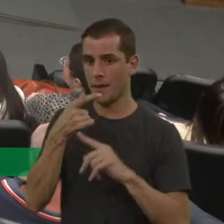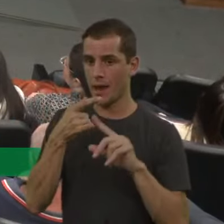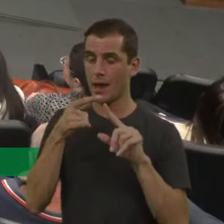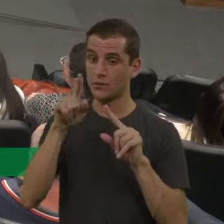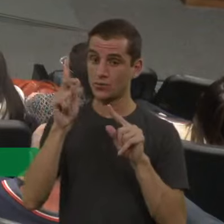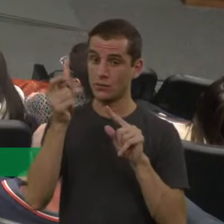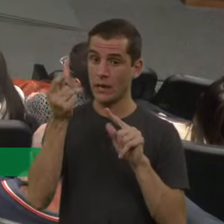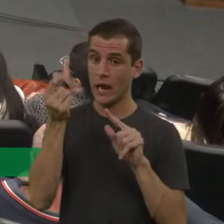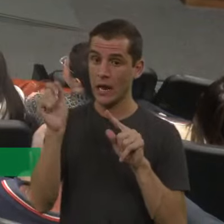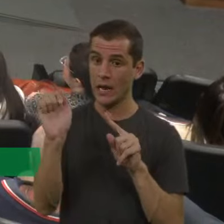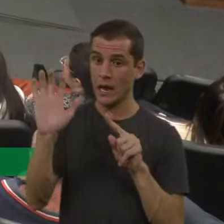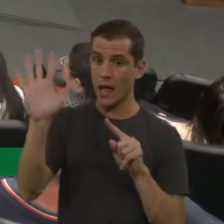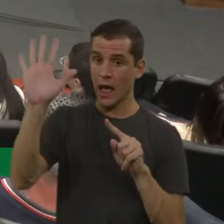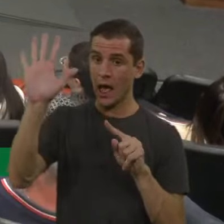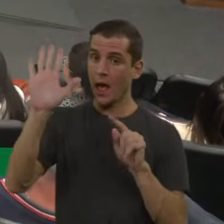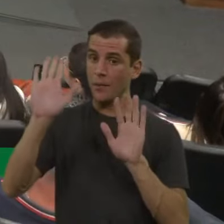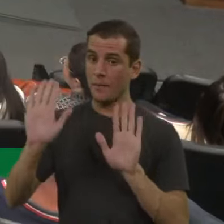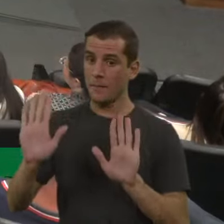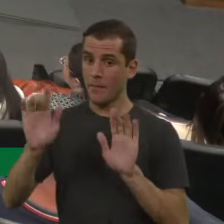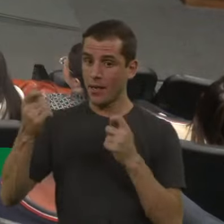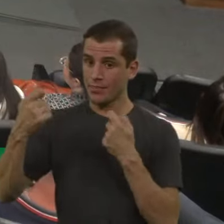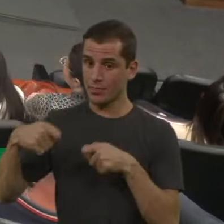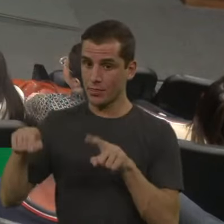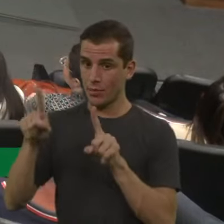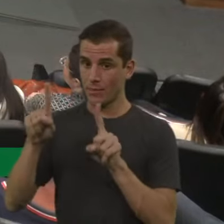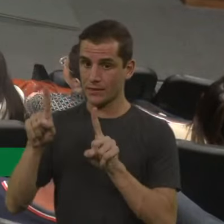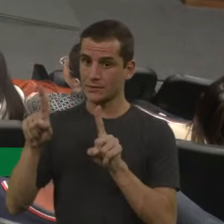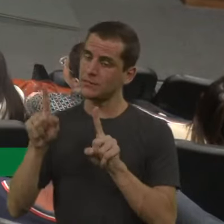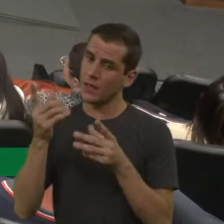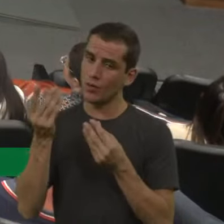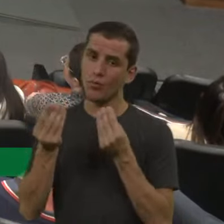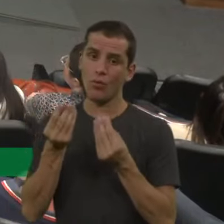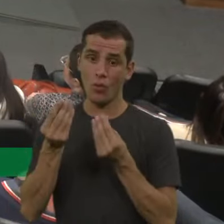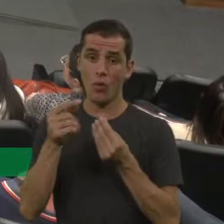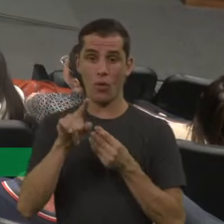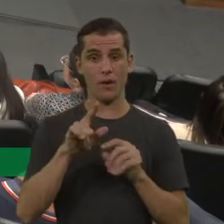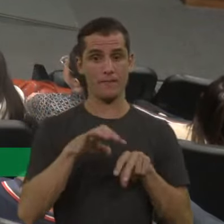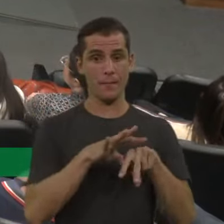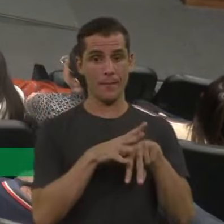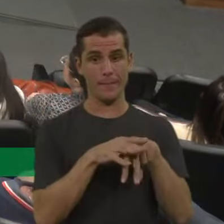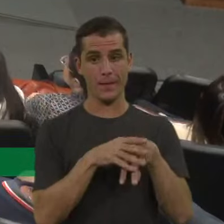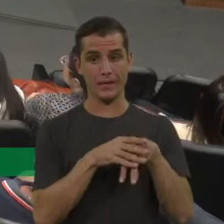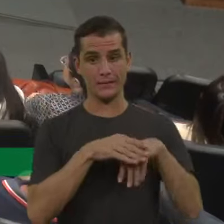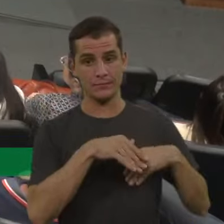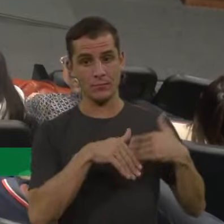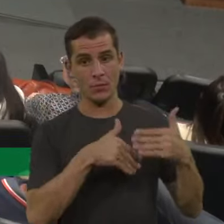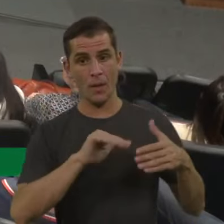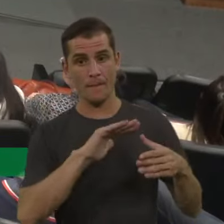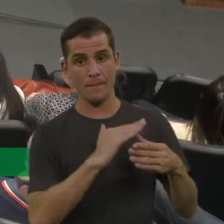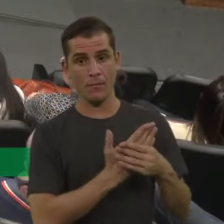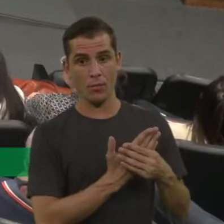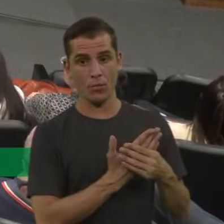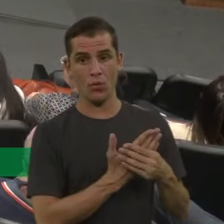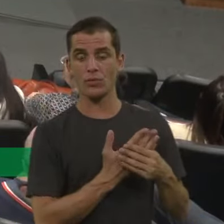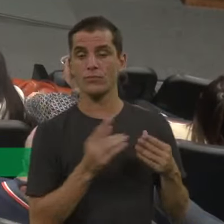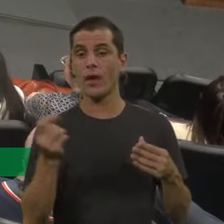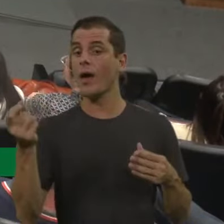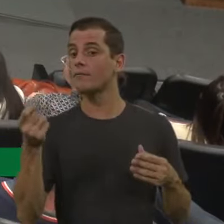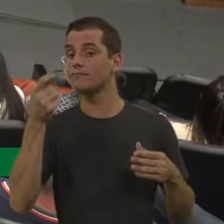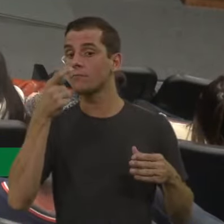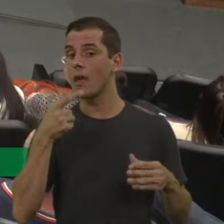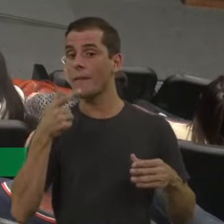né? Então, o paciente que está passando por um processo para adquirir esse medicamento é aquele paciente que